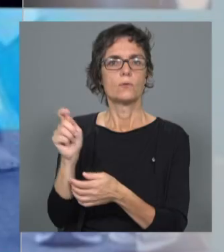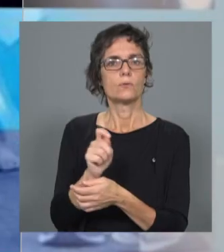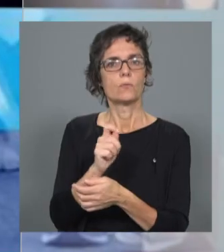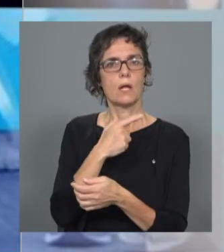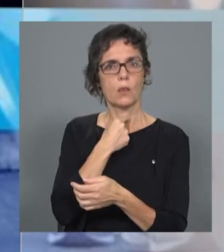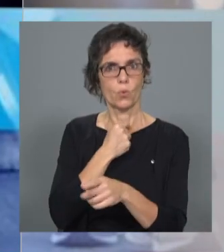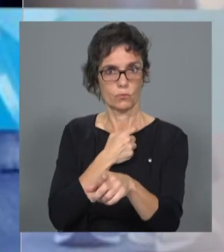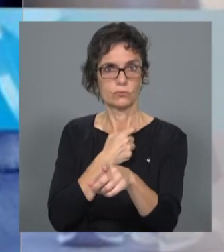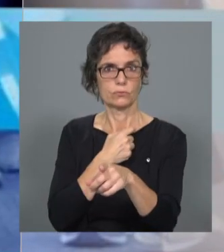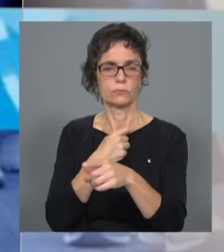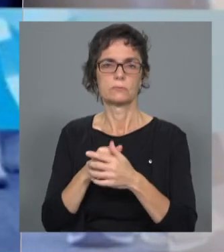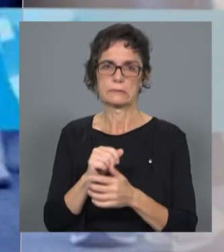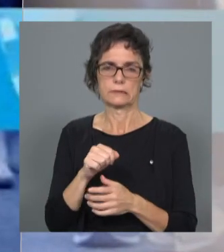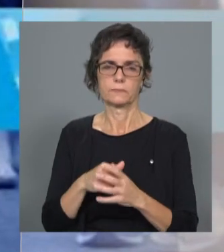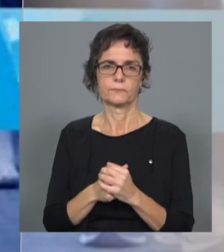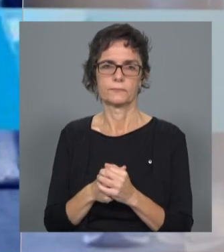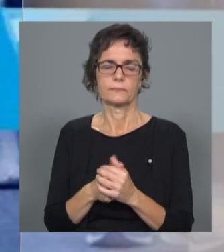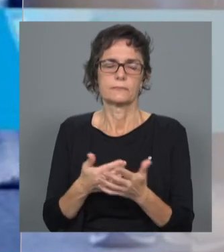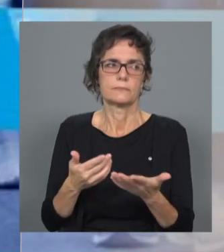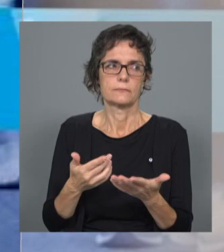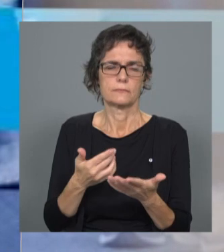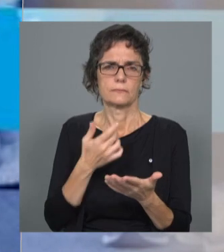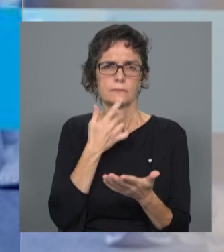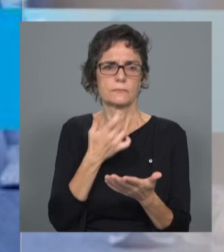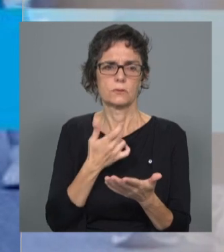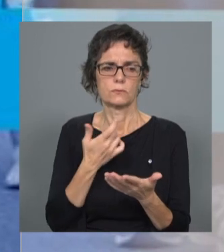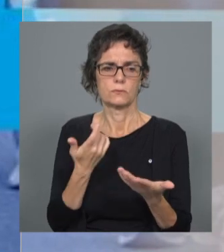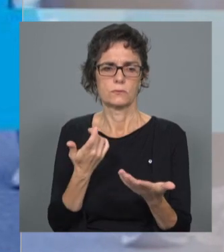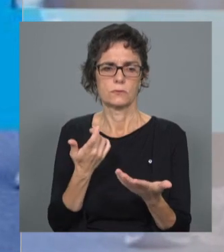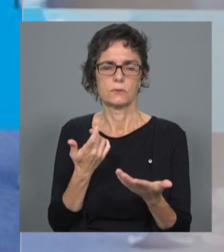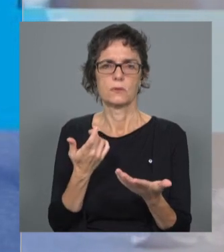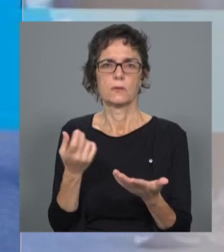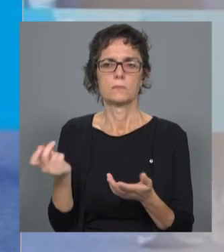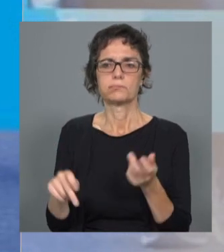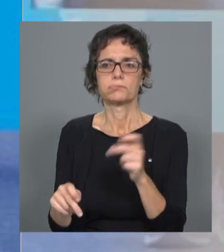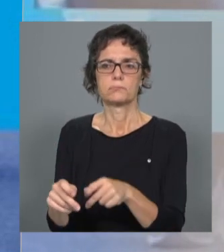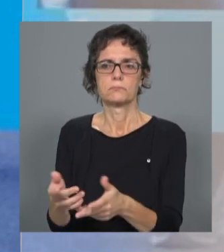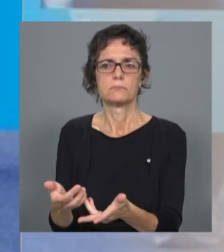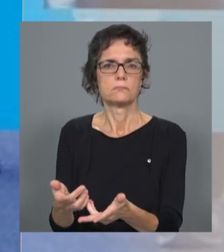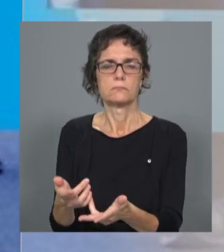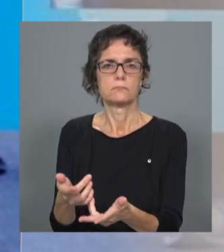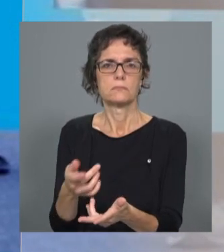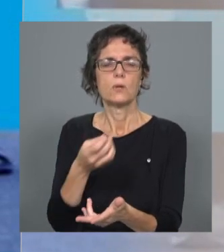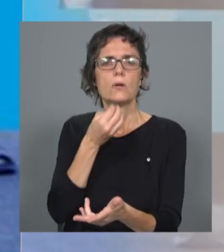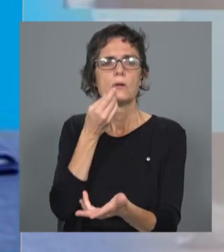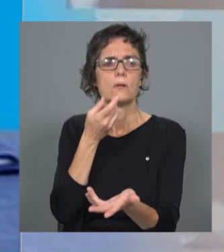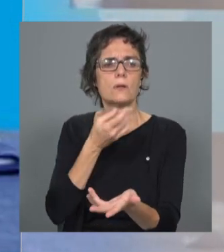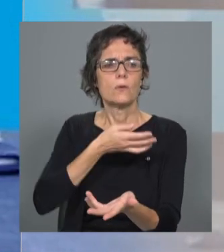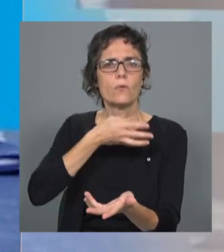Como é que se diz aos filhos que de facto houve estes acontecimentos inesperados, e como é que os filhos também